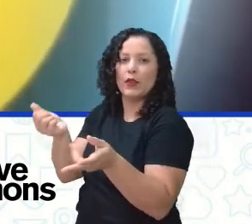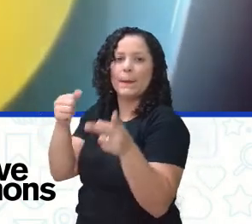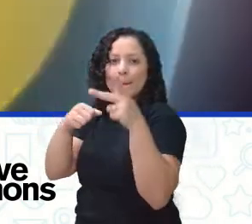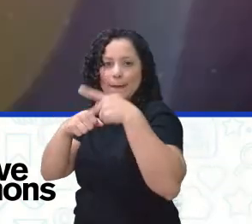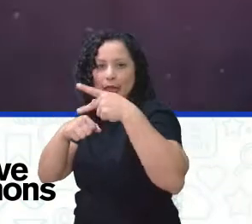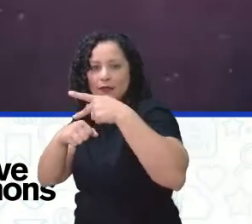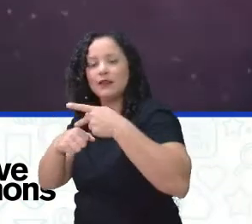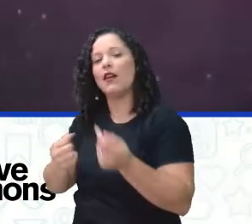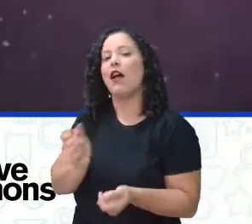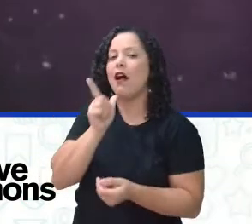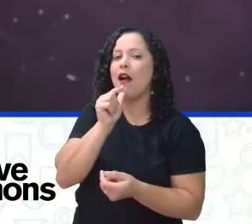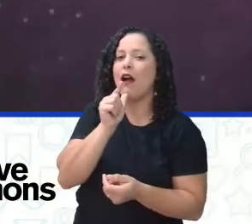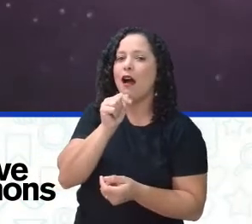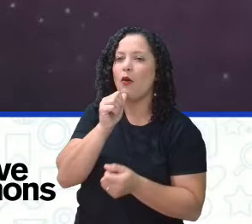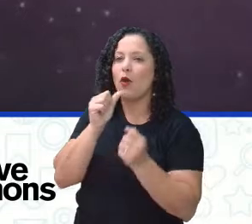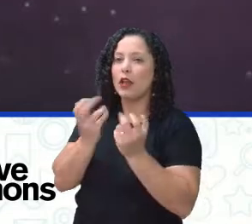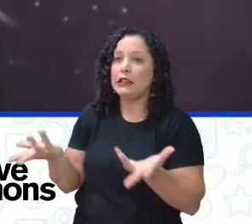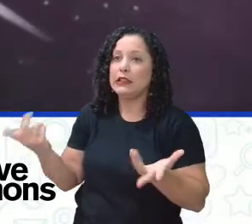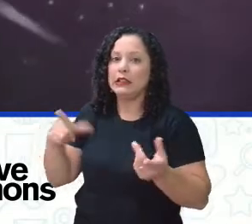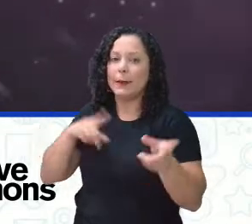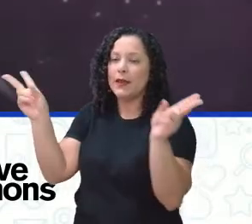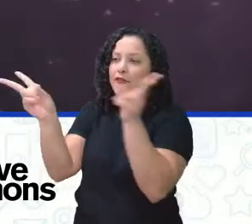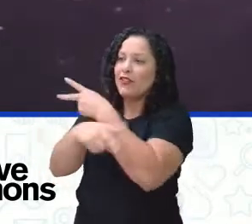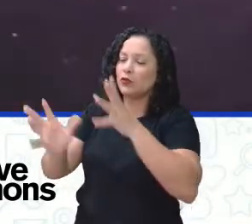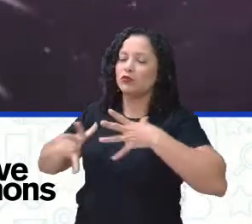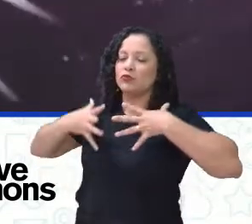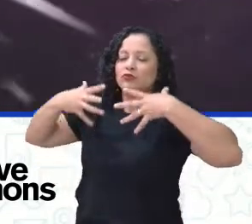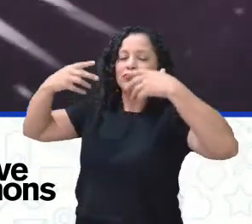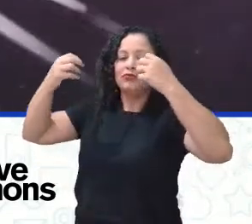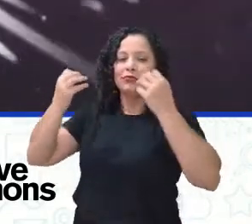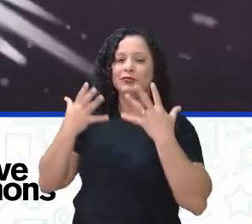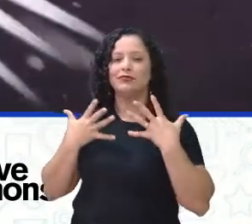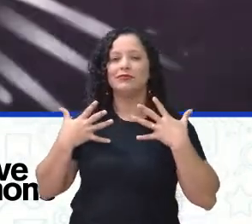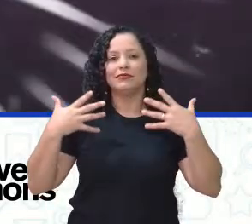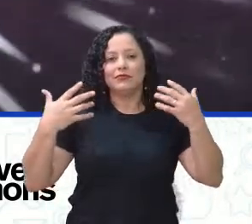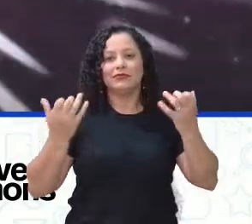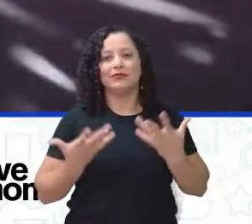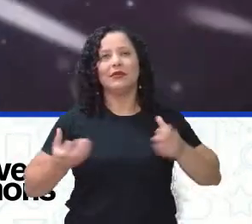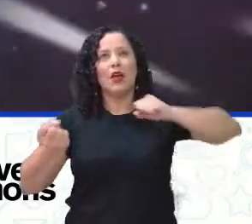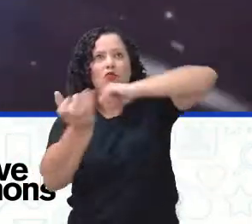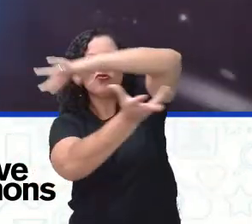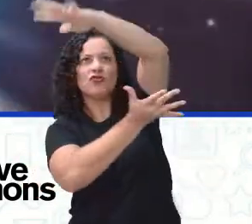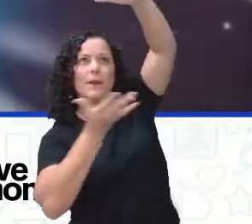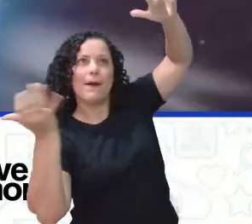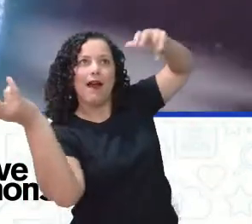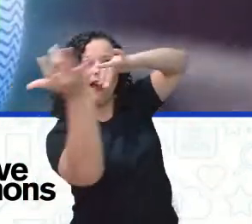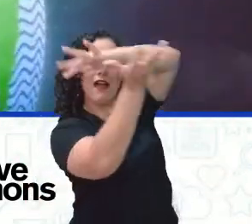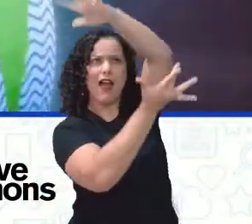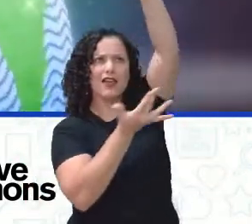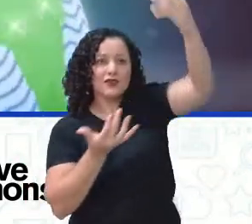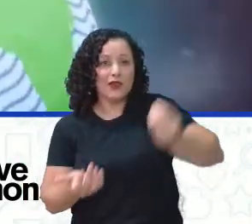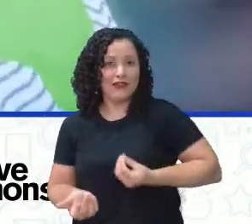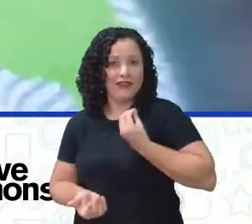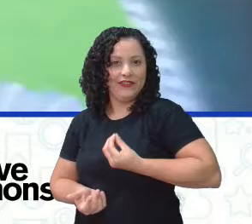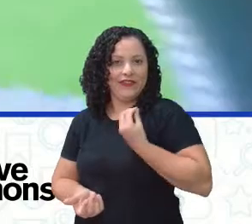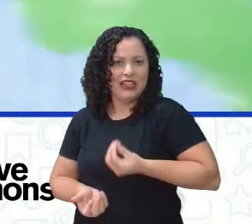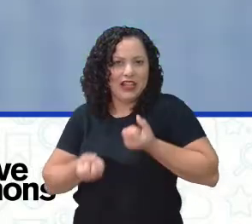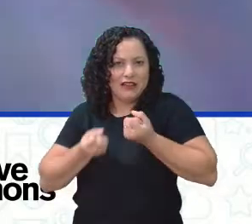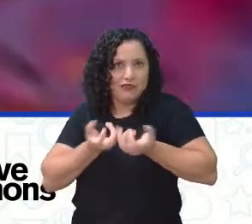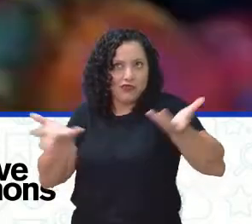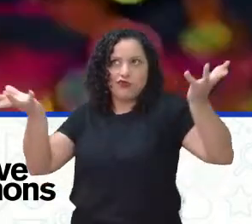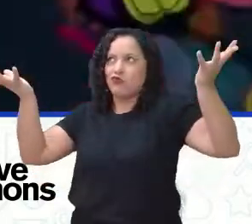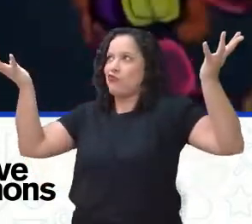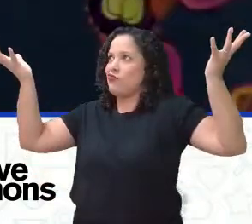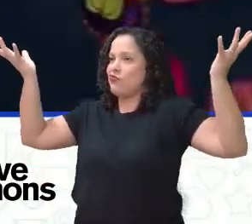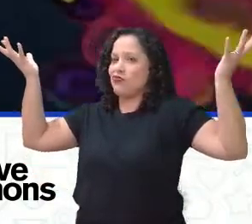fina de ar para conseguirmos respirar. Existe mais vidas no espaço? Sim ou não, está em todos os lugares. Se